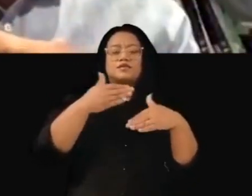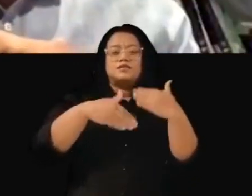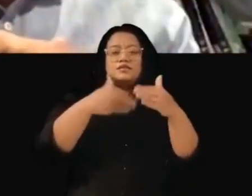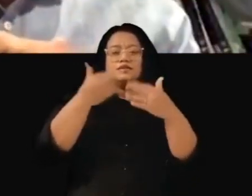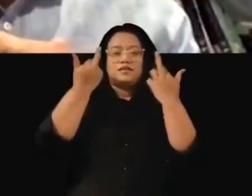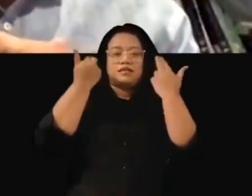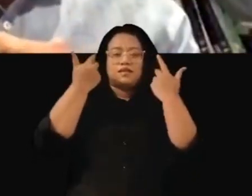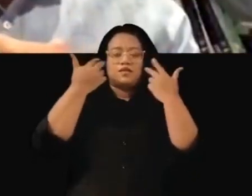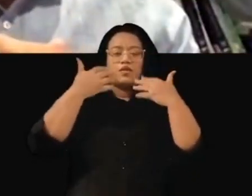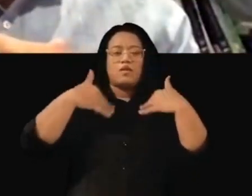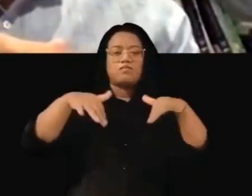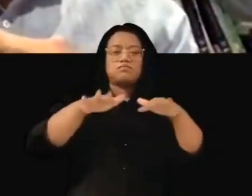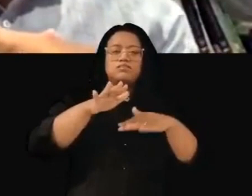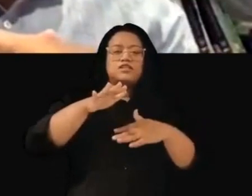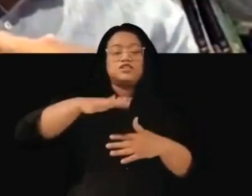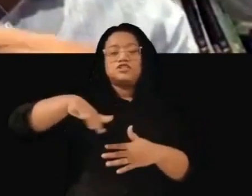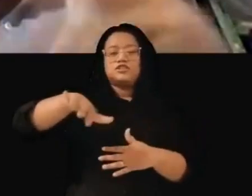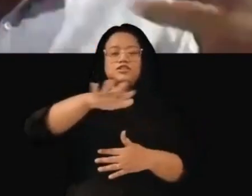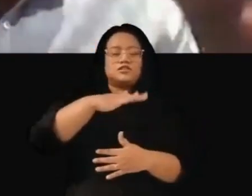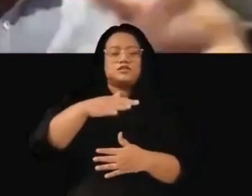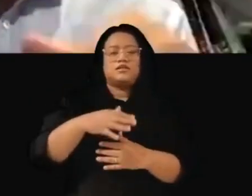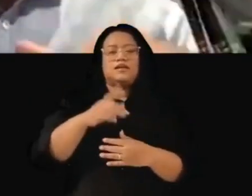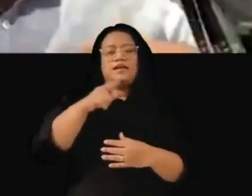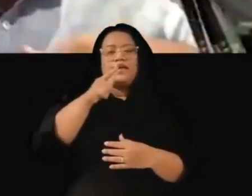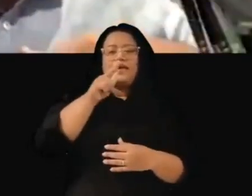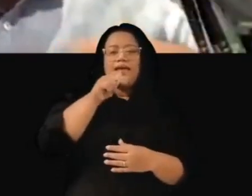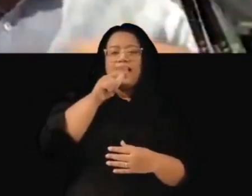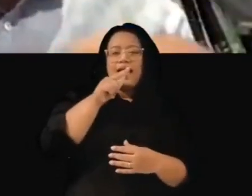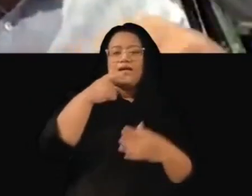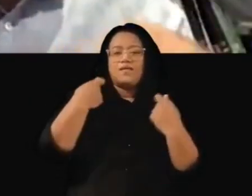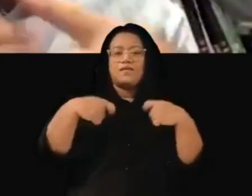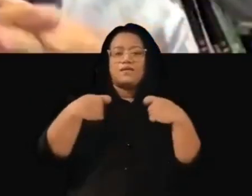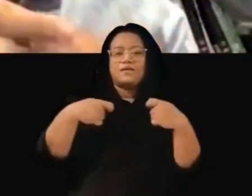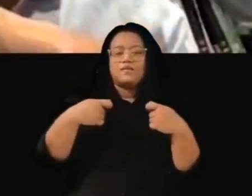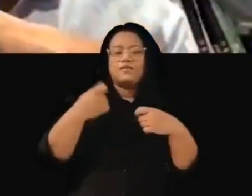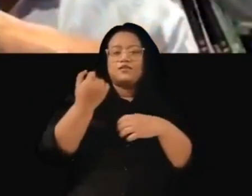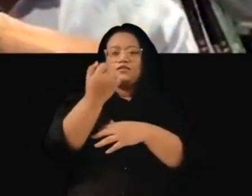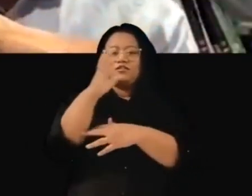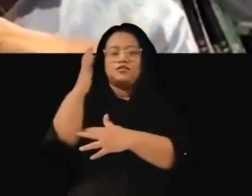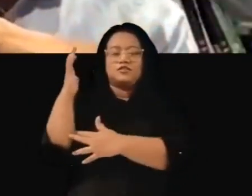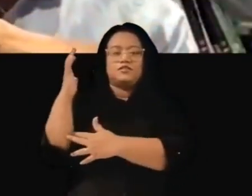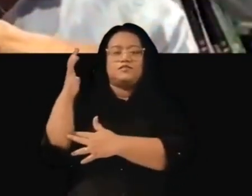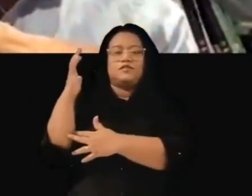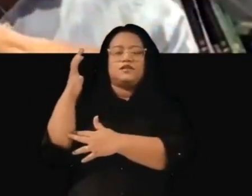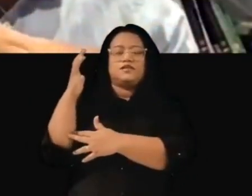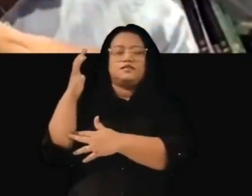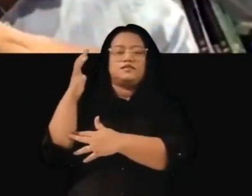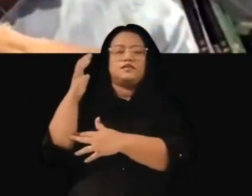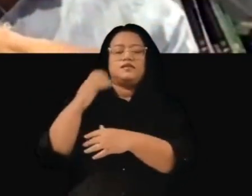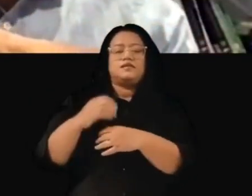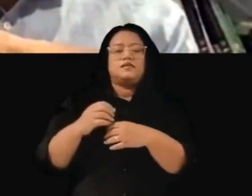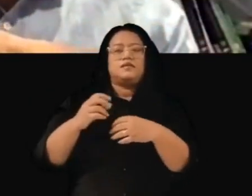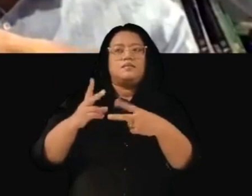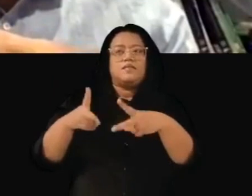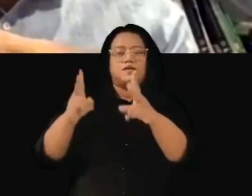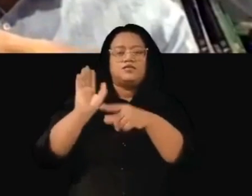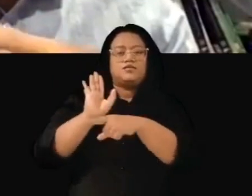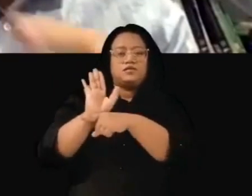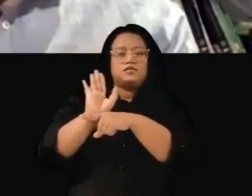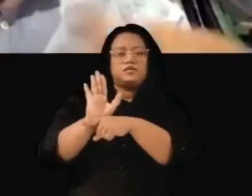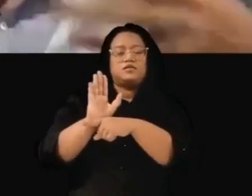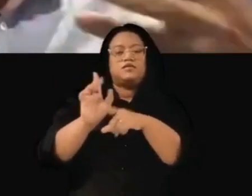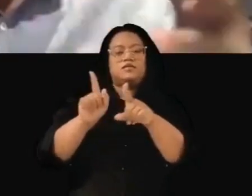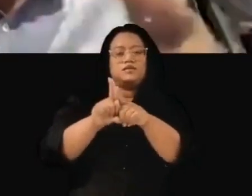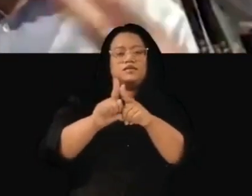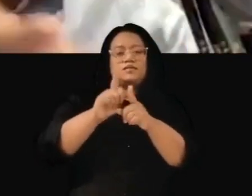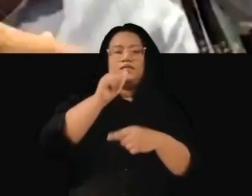geral, né? Então, nós estamos falando da água necessária para a reprodução das florestas, nós estamos falando da água necessária, por exemplo, para a reprodução